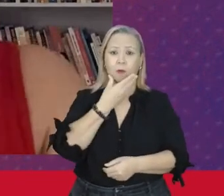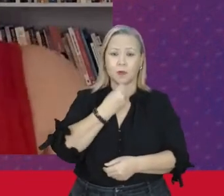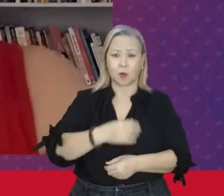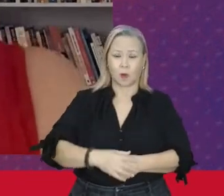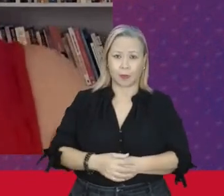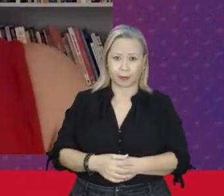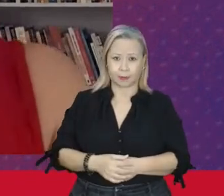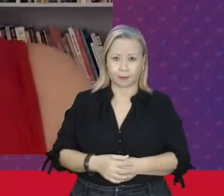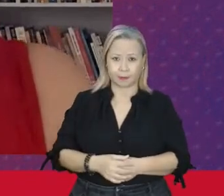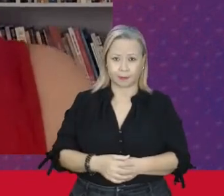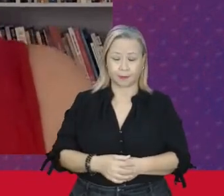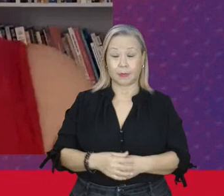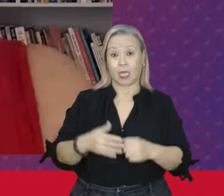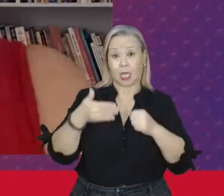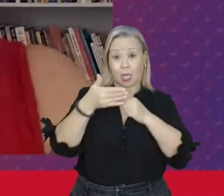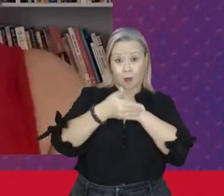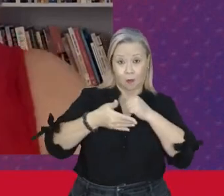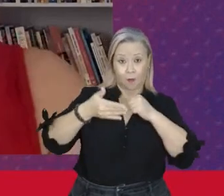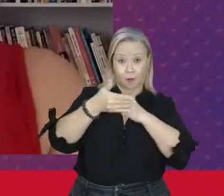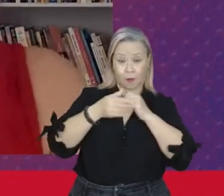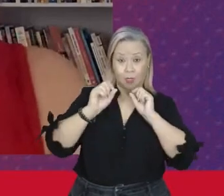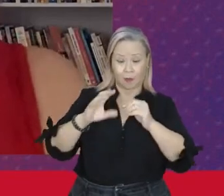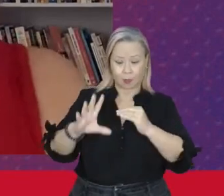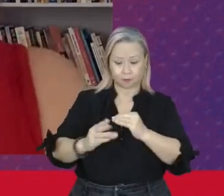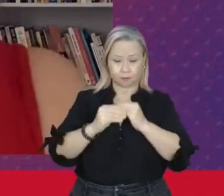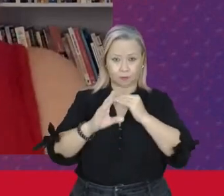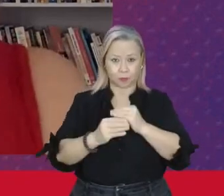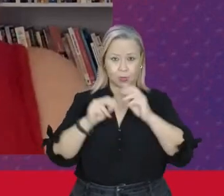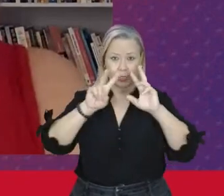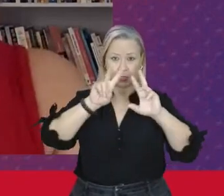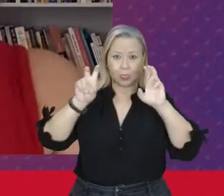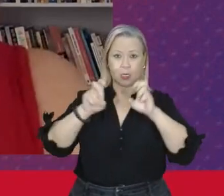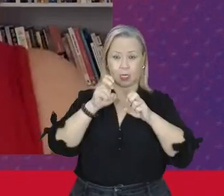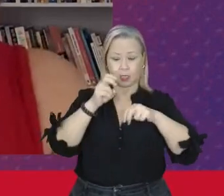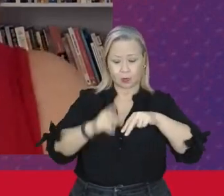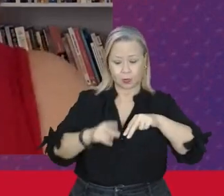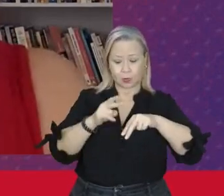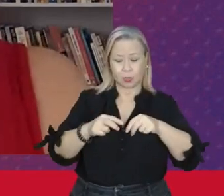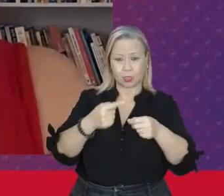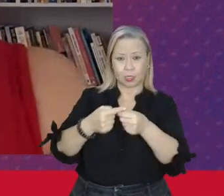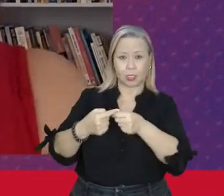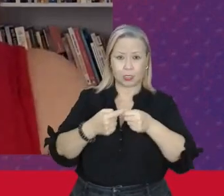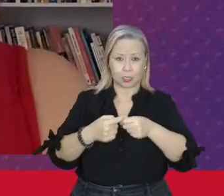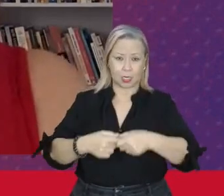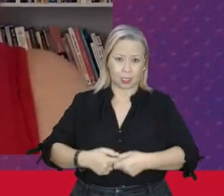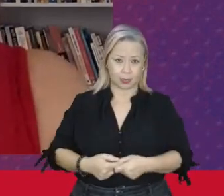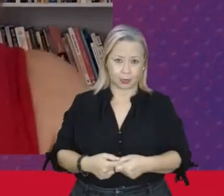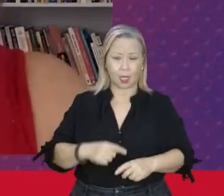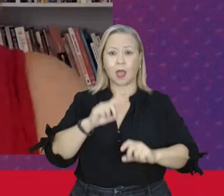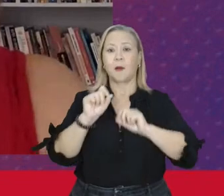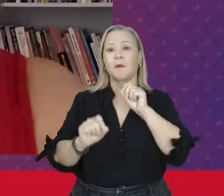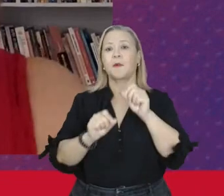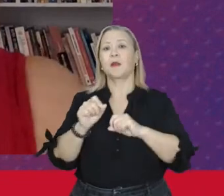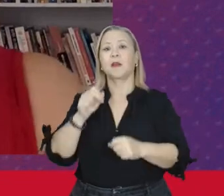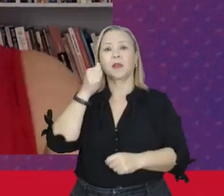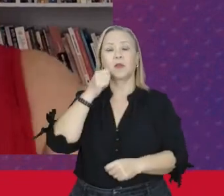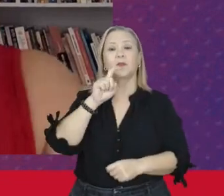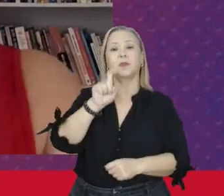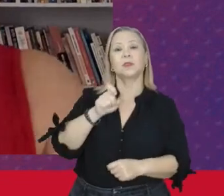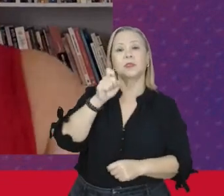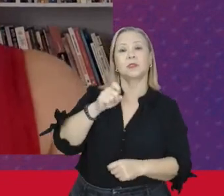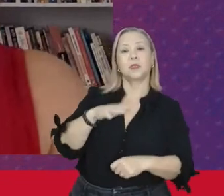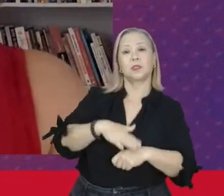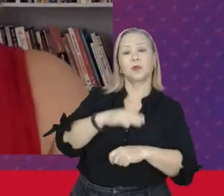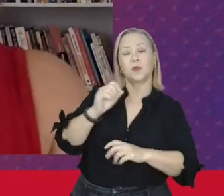E é fundamental incorporar essa questão de gênero na cidade para que as mulheres sejam mais